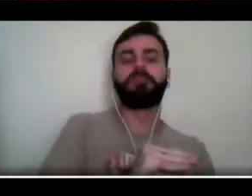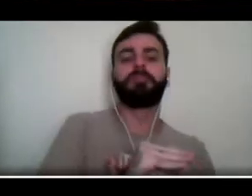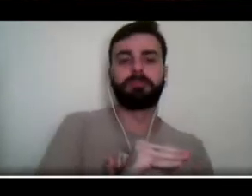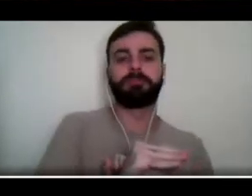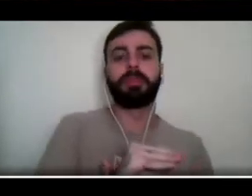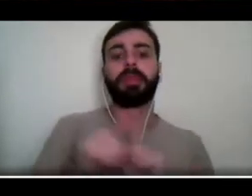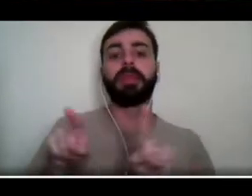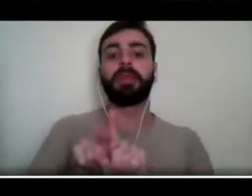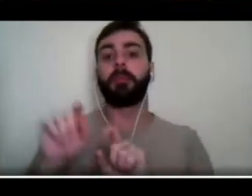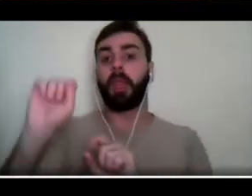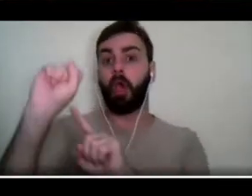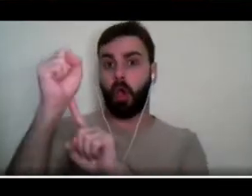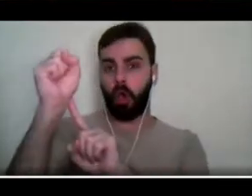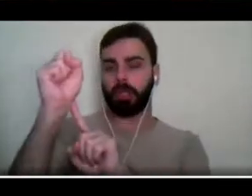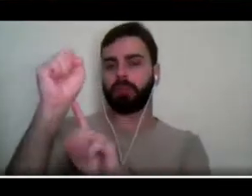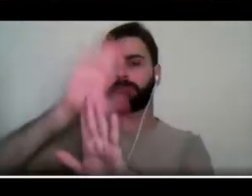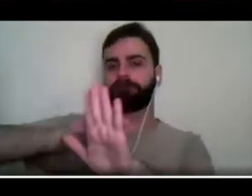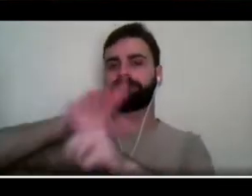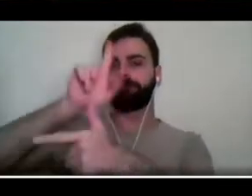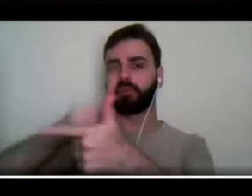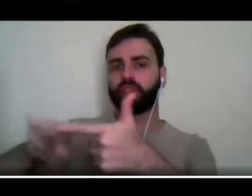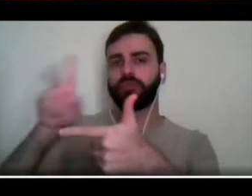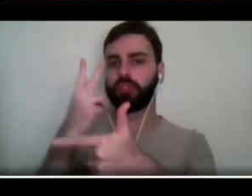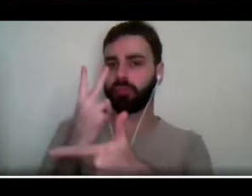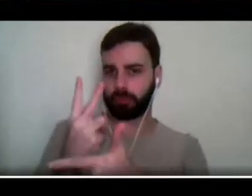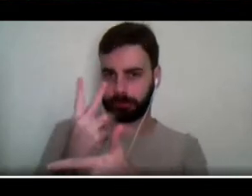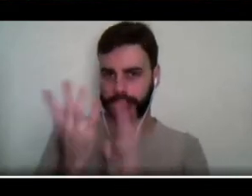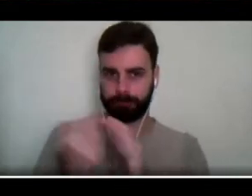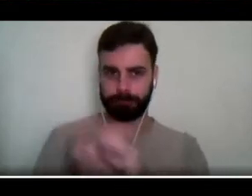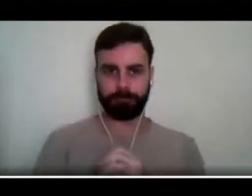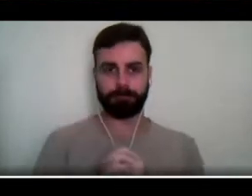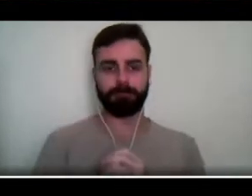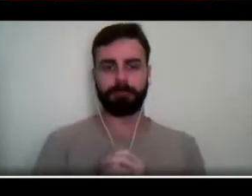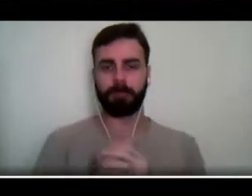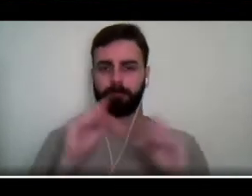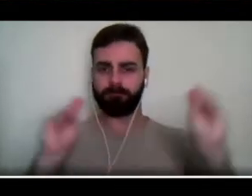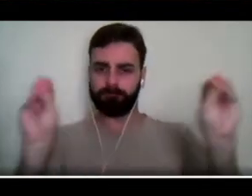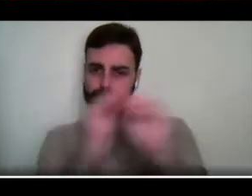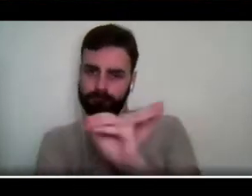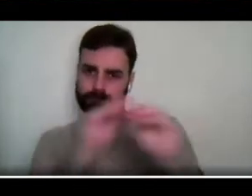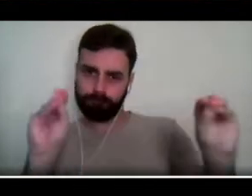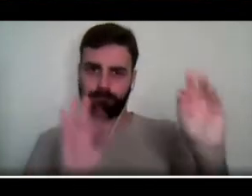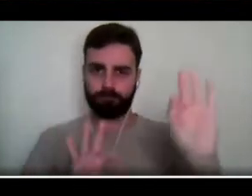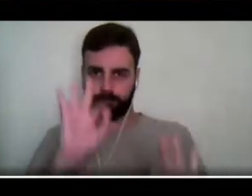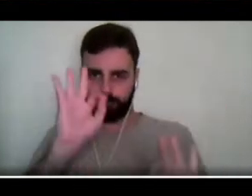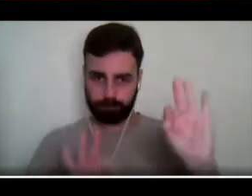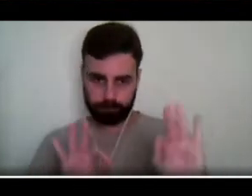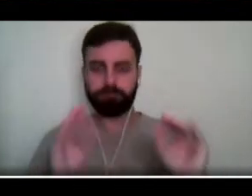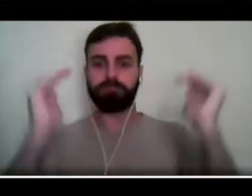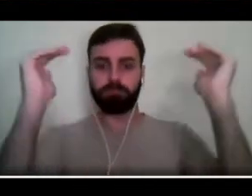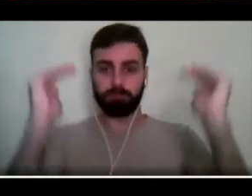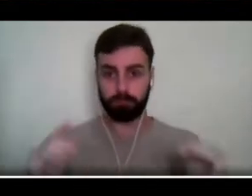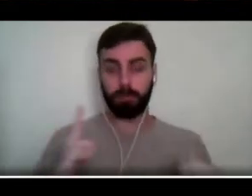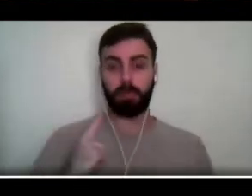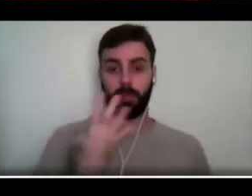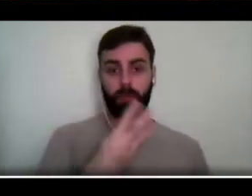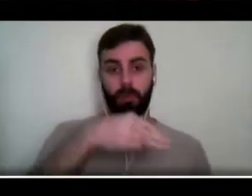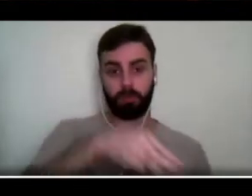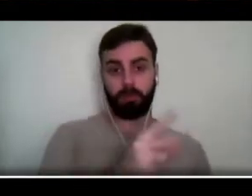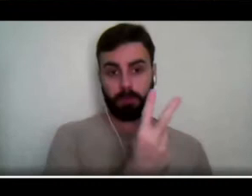coisa do tipo 4 metros ao quadrado por segundo à quarta vezes